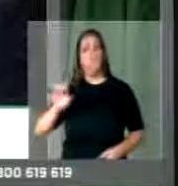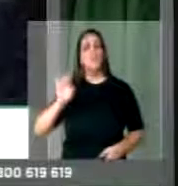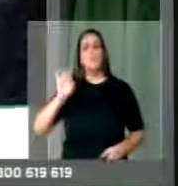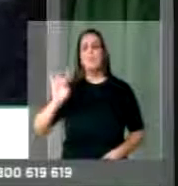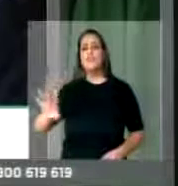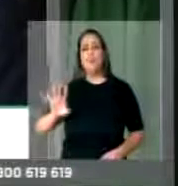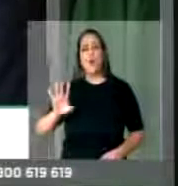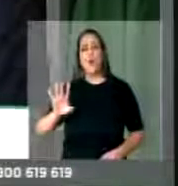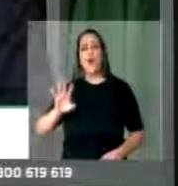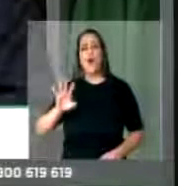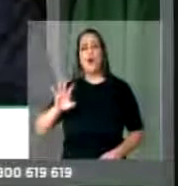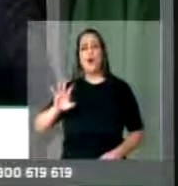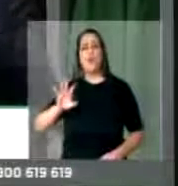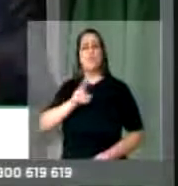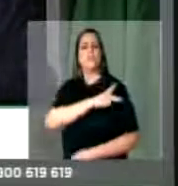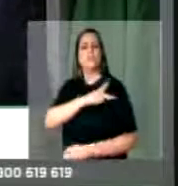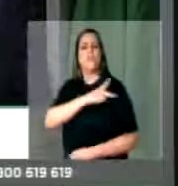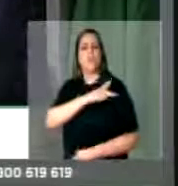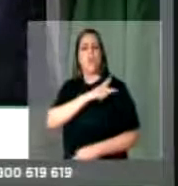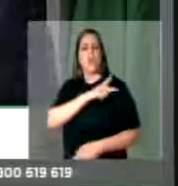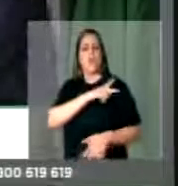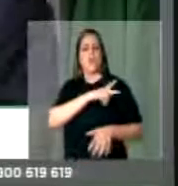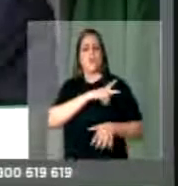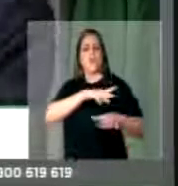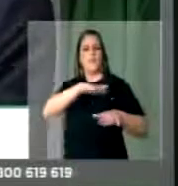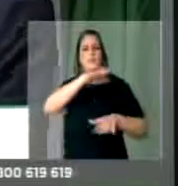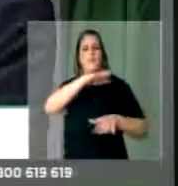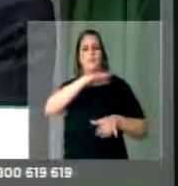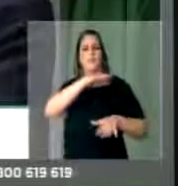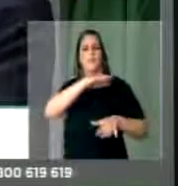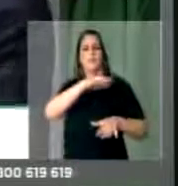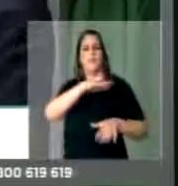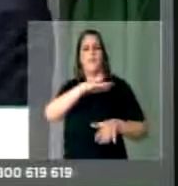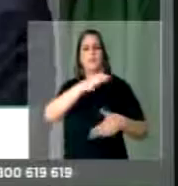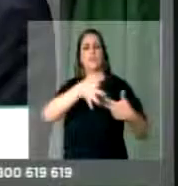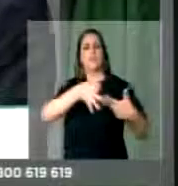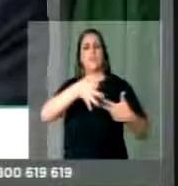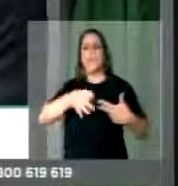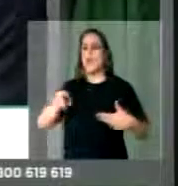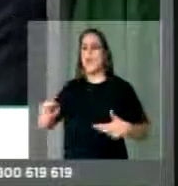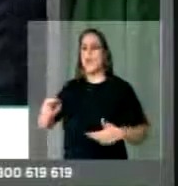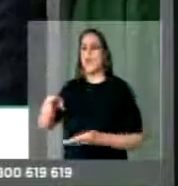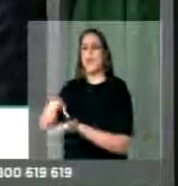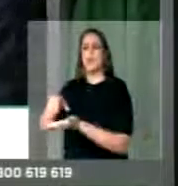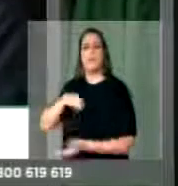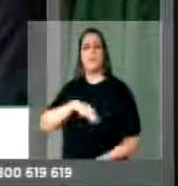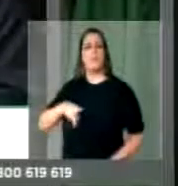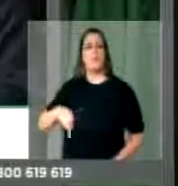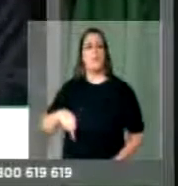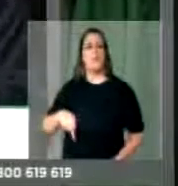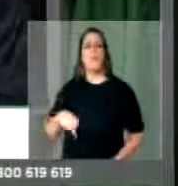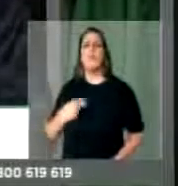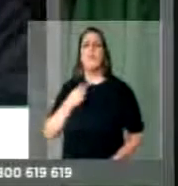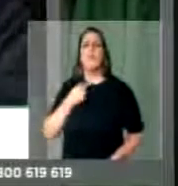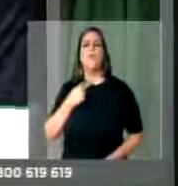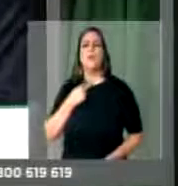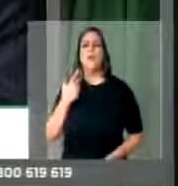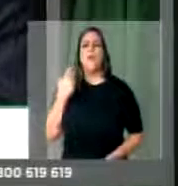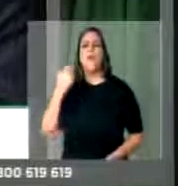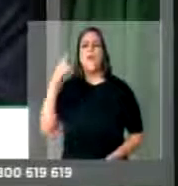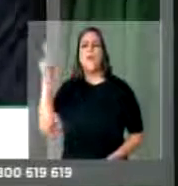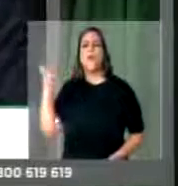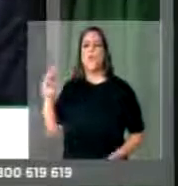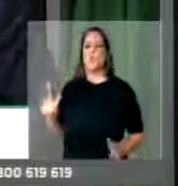do Poder Judiciário e do Ministério Público. Não tem cabimento nesse texto incluirmos crime